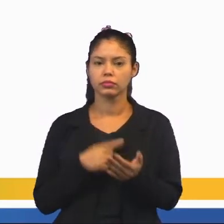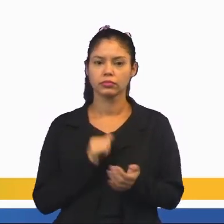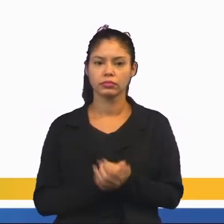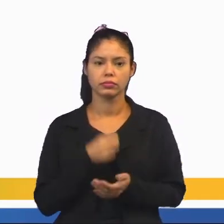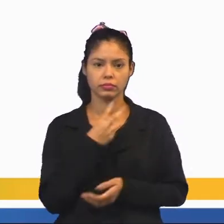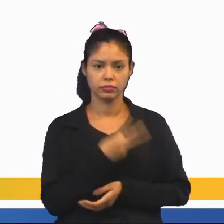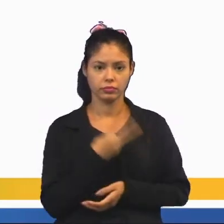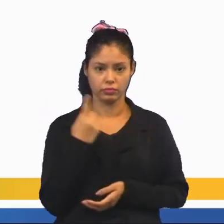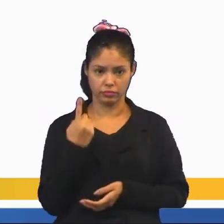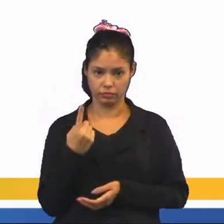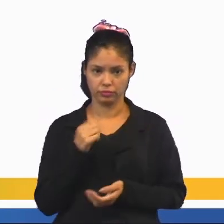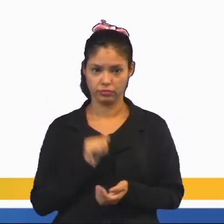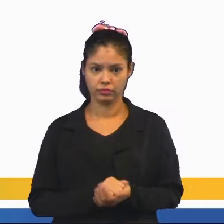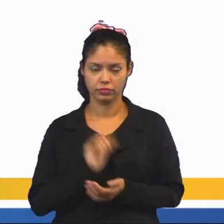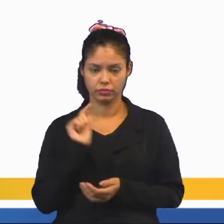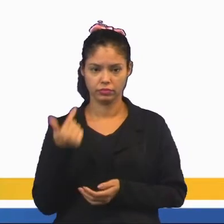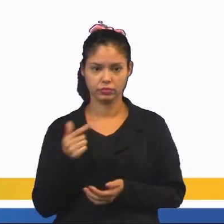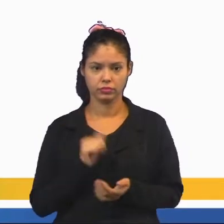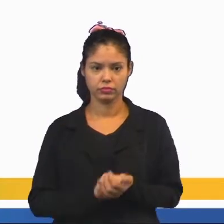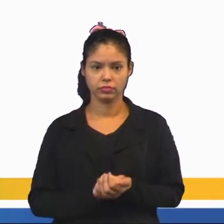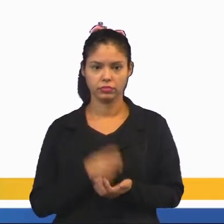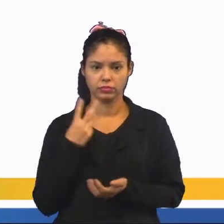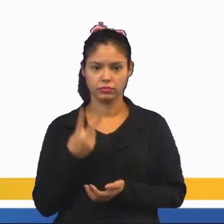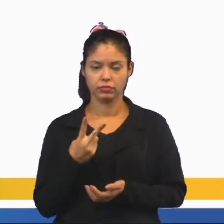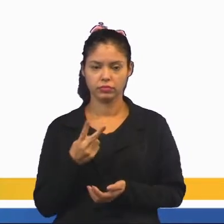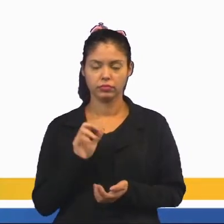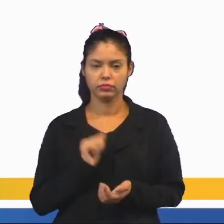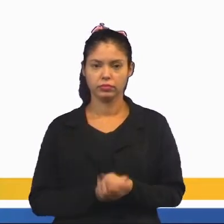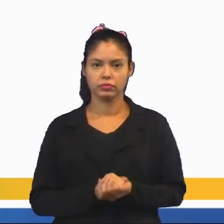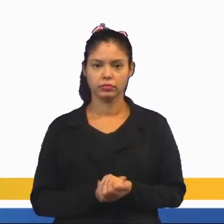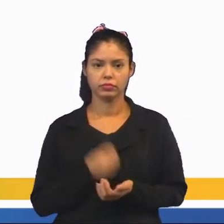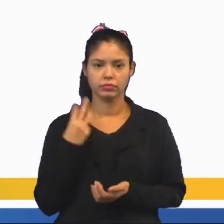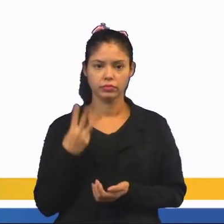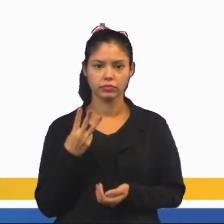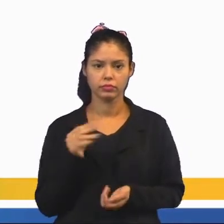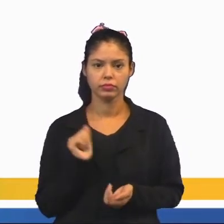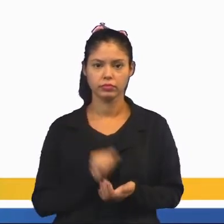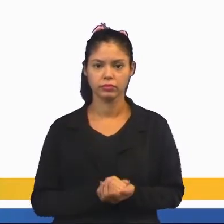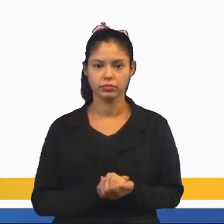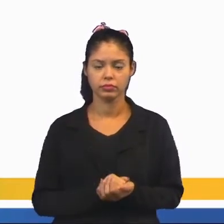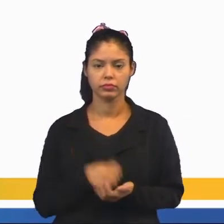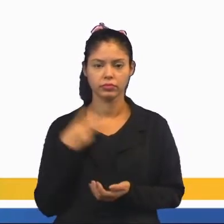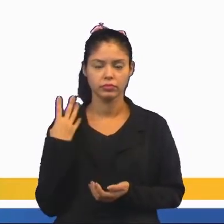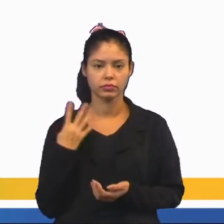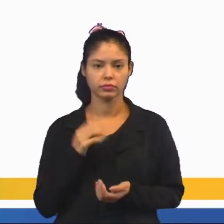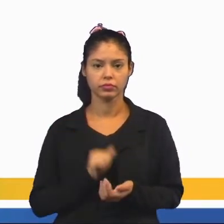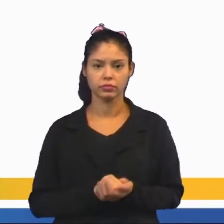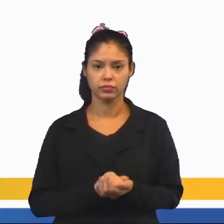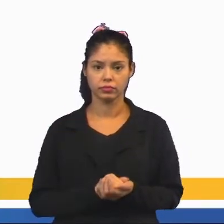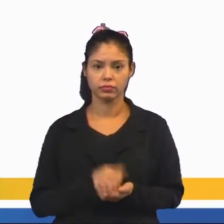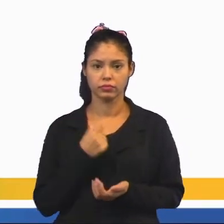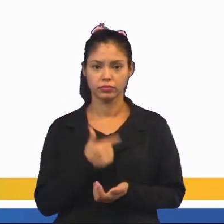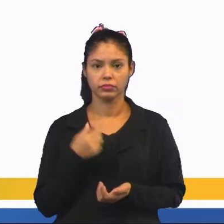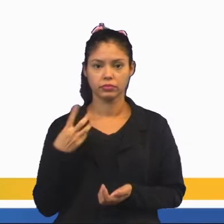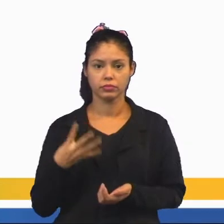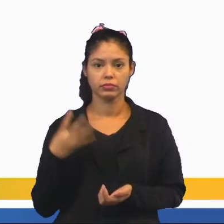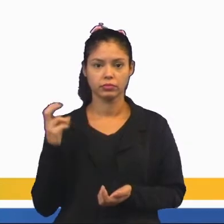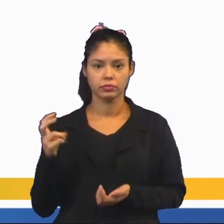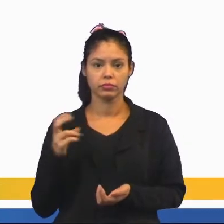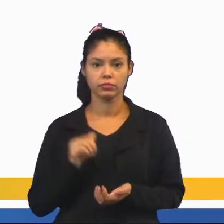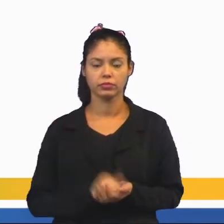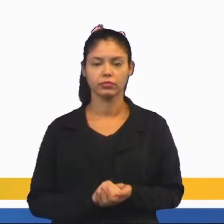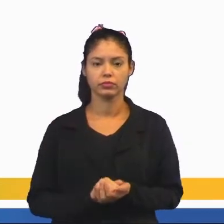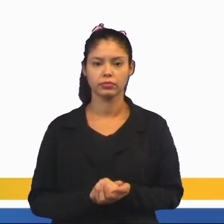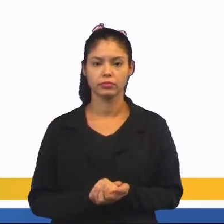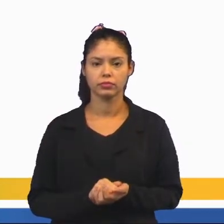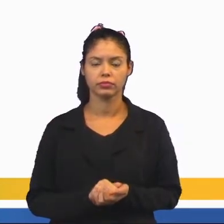com 1, em seguida com 2, com 3, com 2, com 4 e